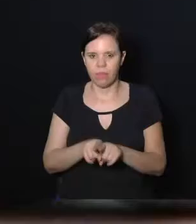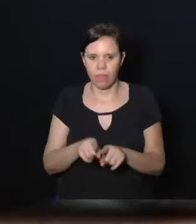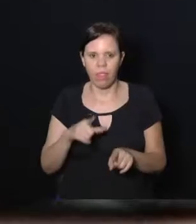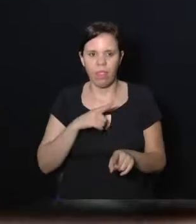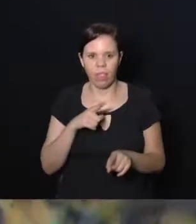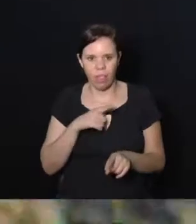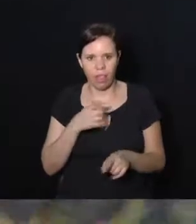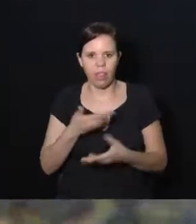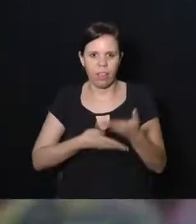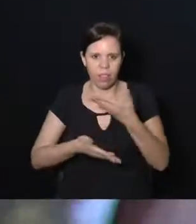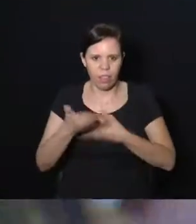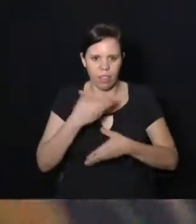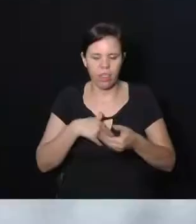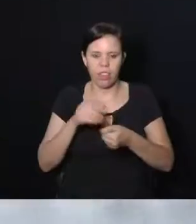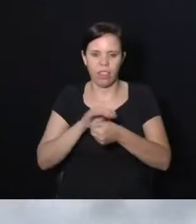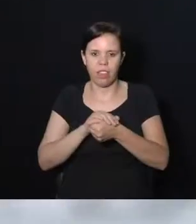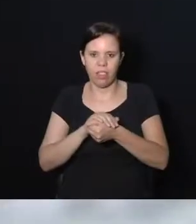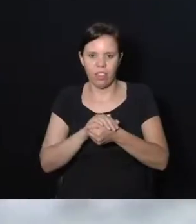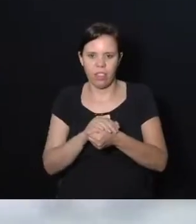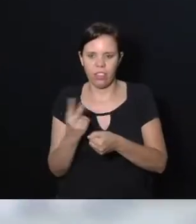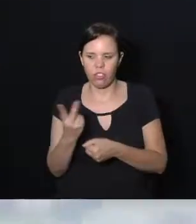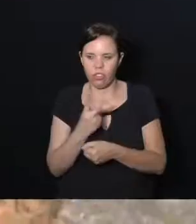espaço com o Já e o Astolfo.